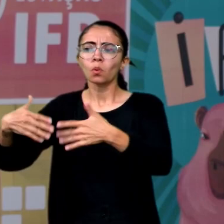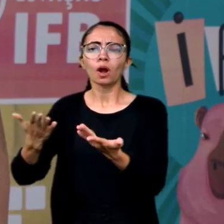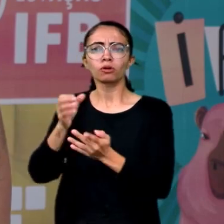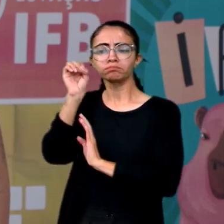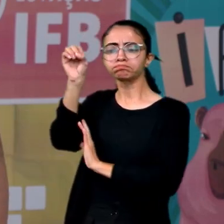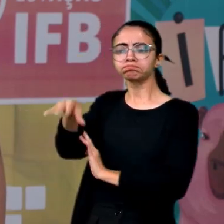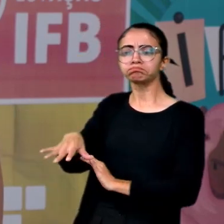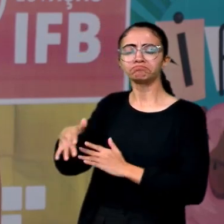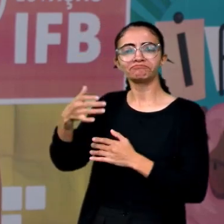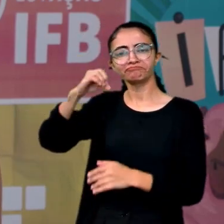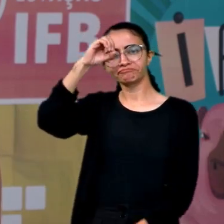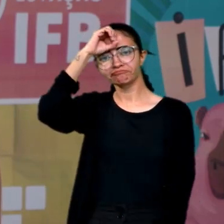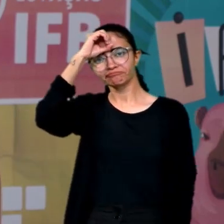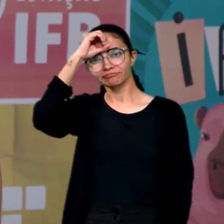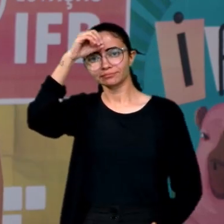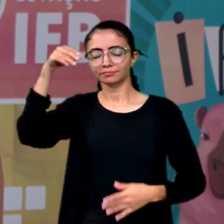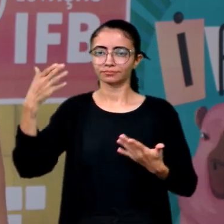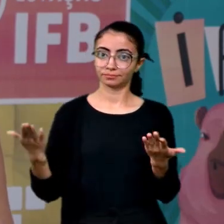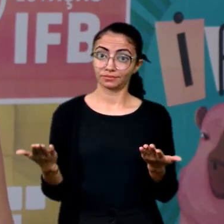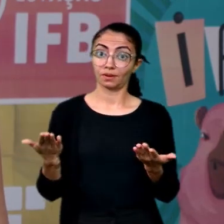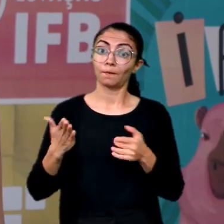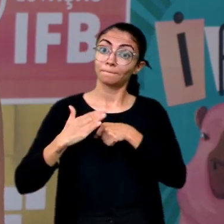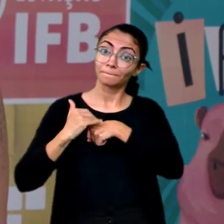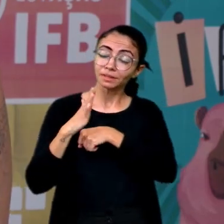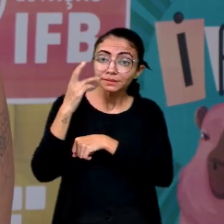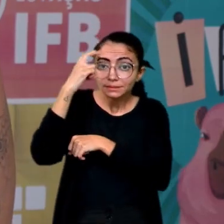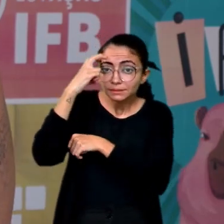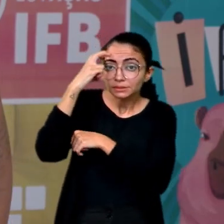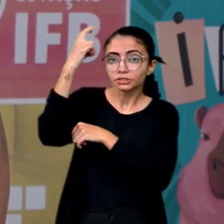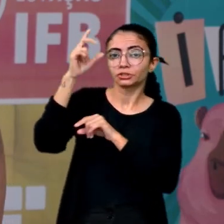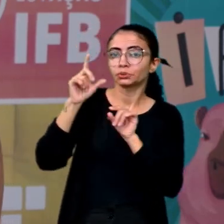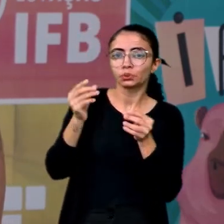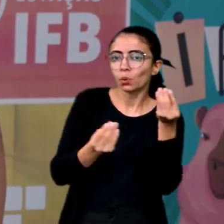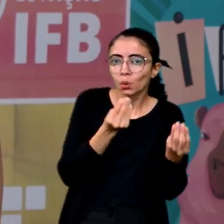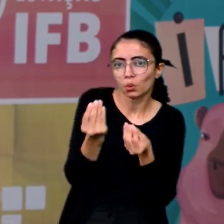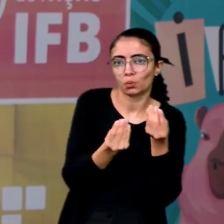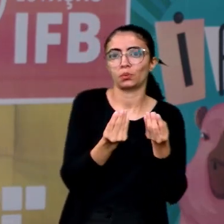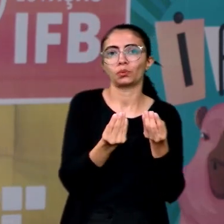mais inteligente a gente estender o ciclo